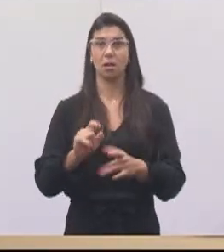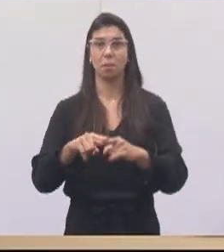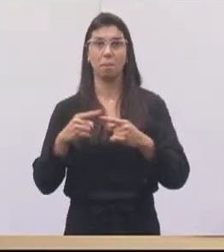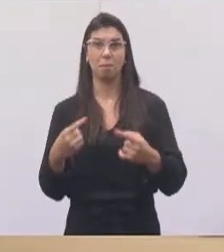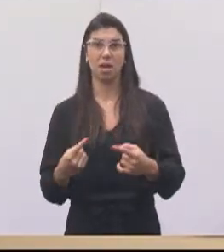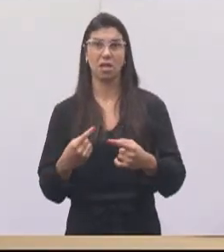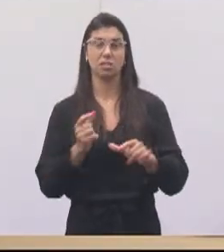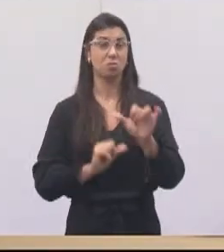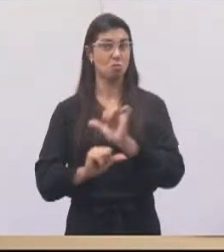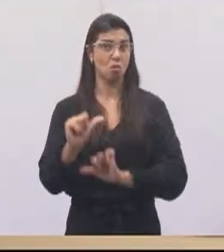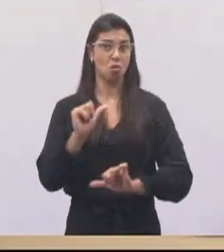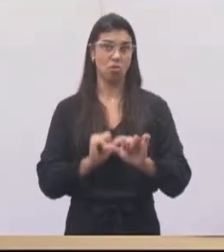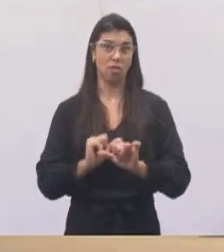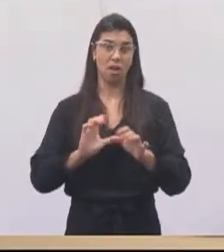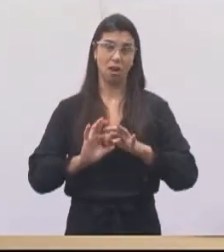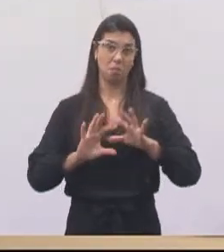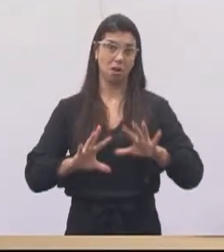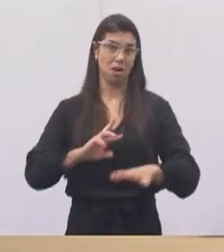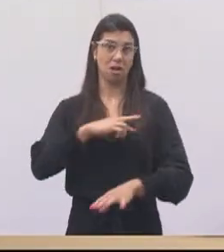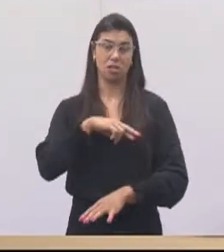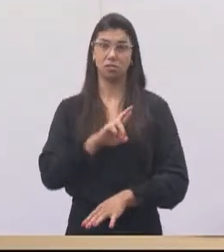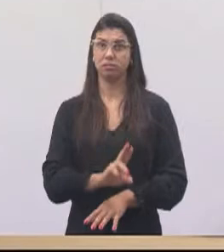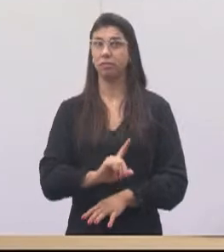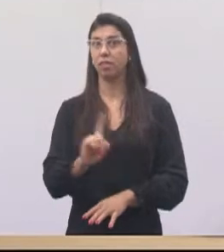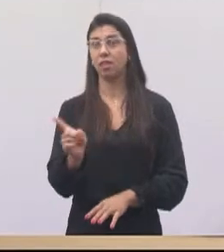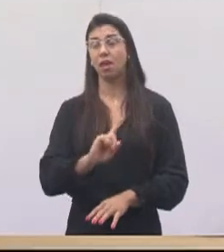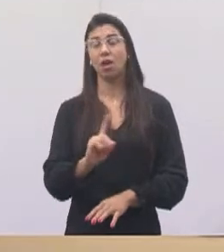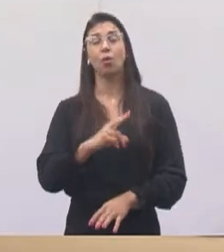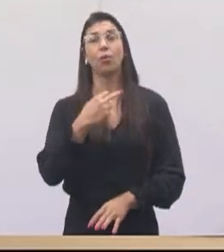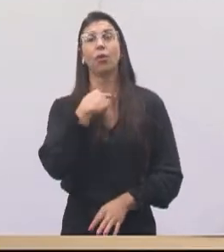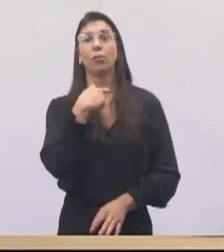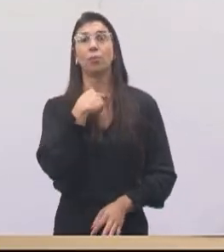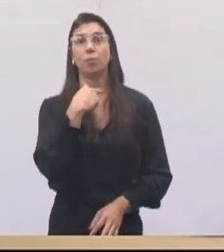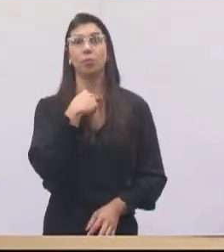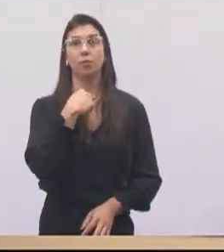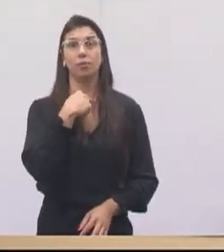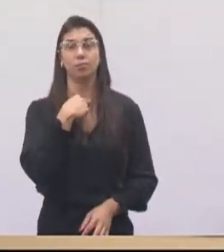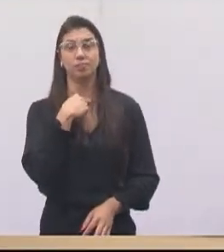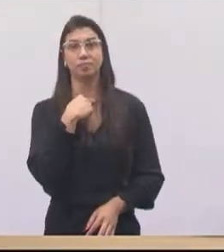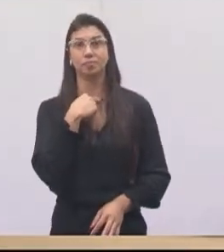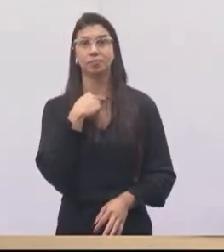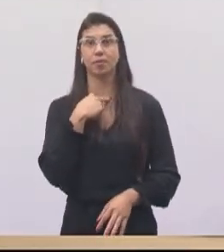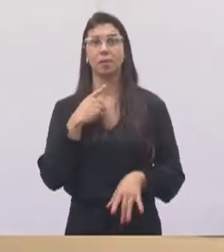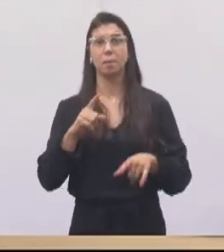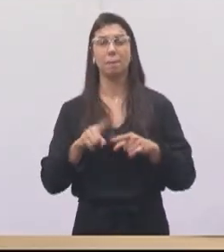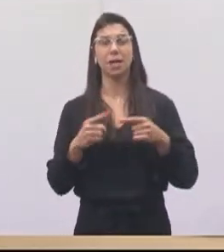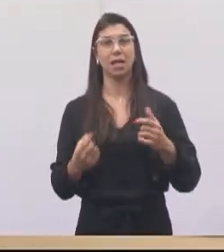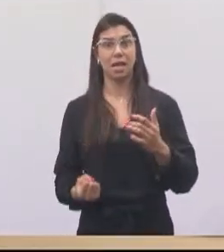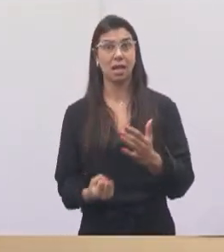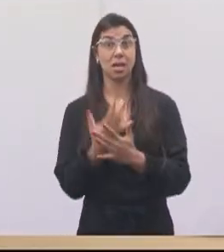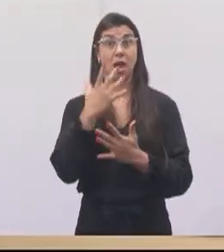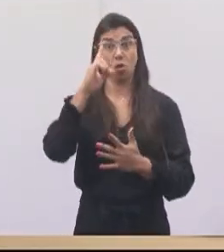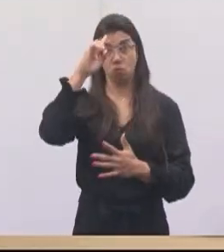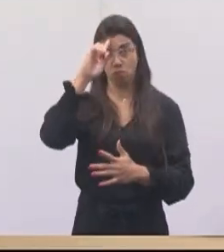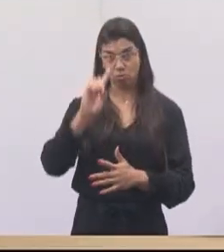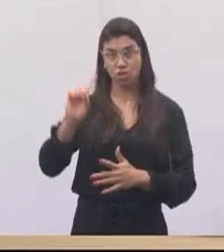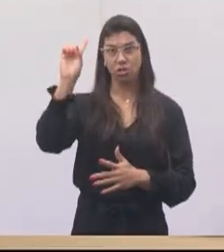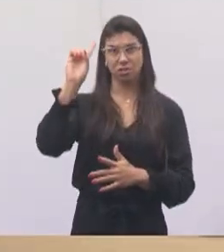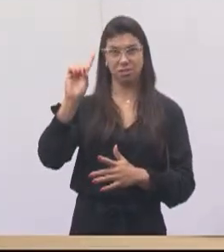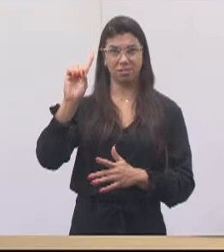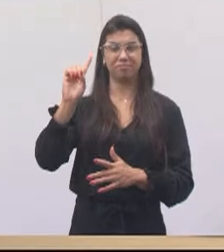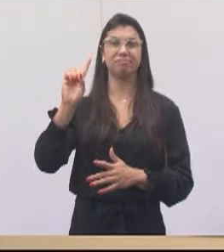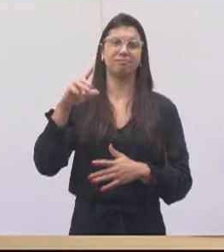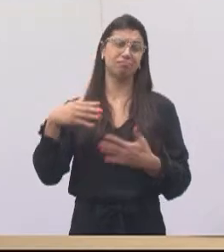porque não se pode disciplinar a liberdade religiosa. Agora, criar o dia,